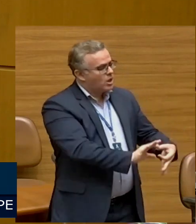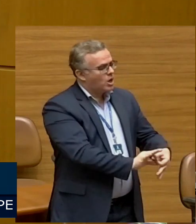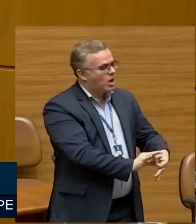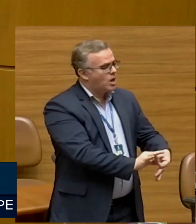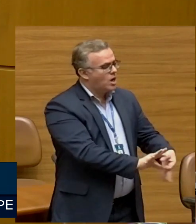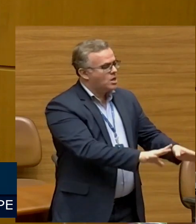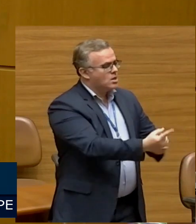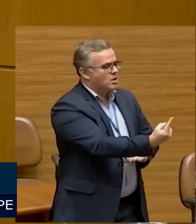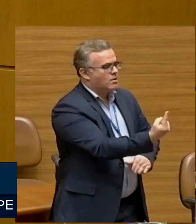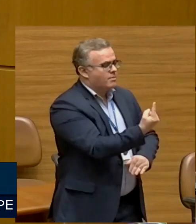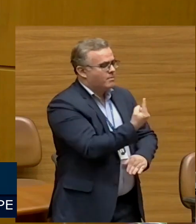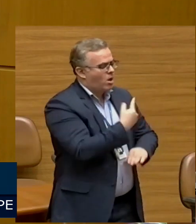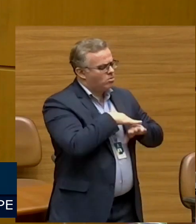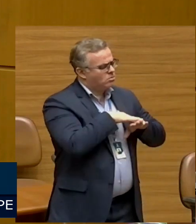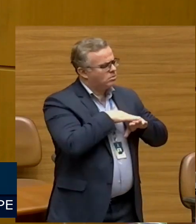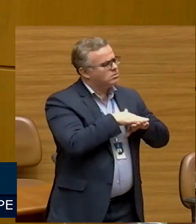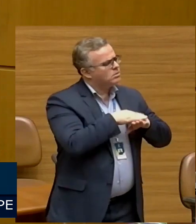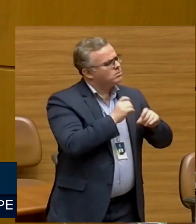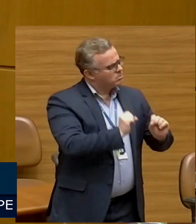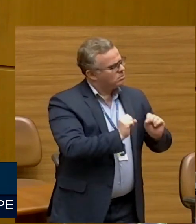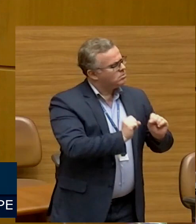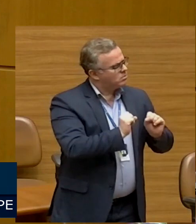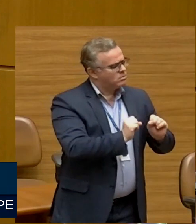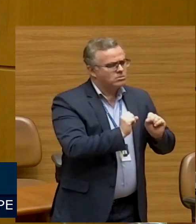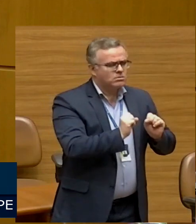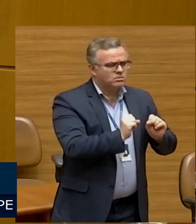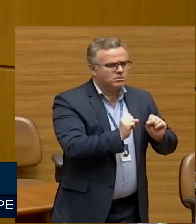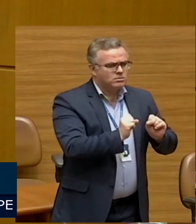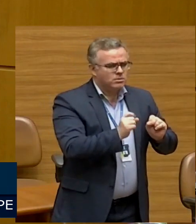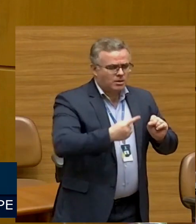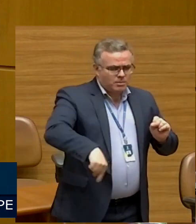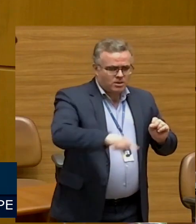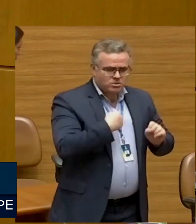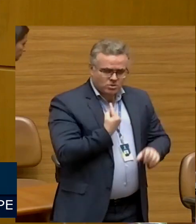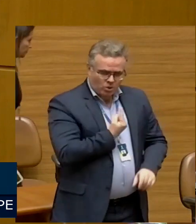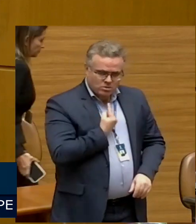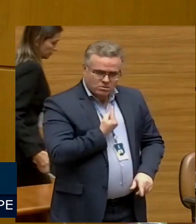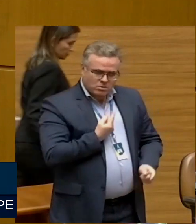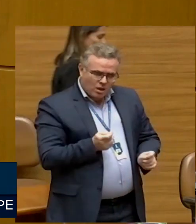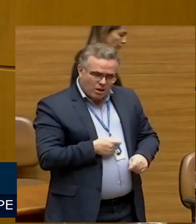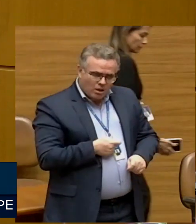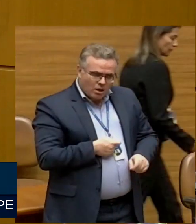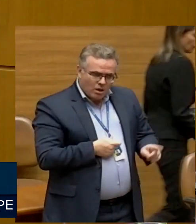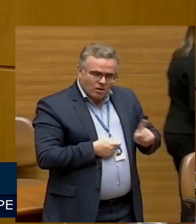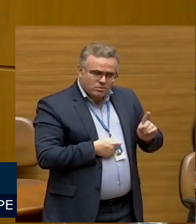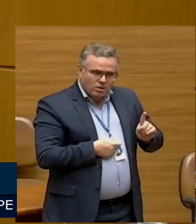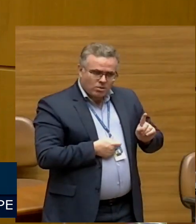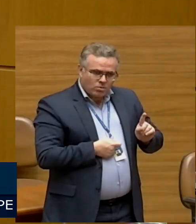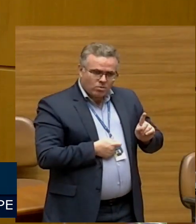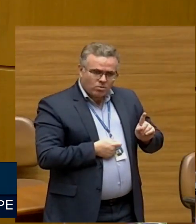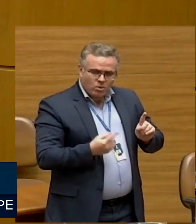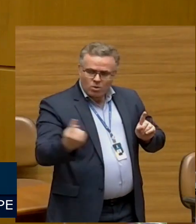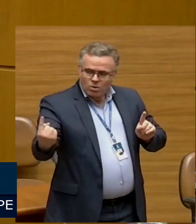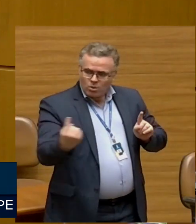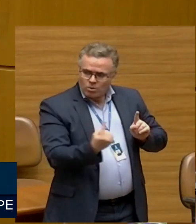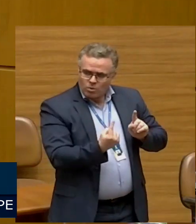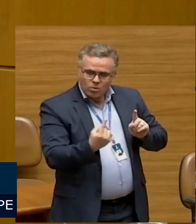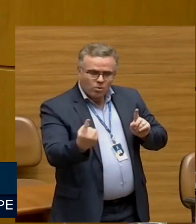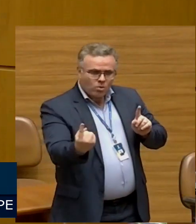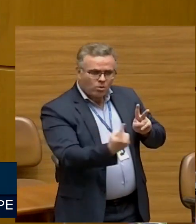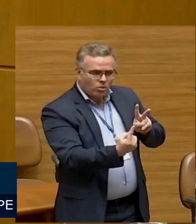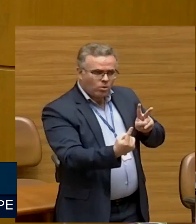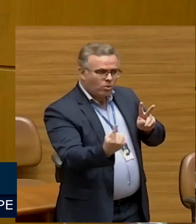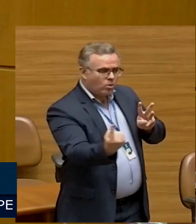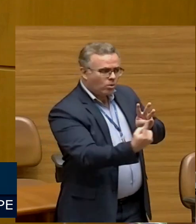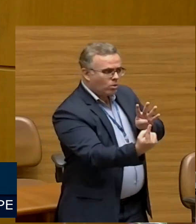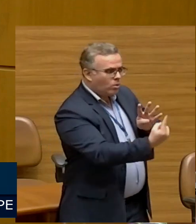gente ofereça isso, mas a gente não pode fazer sozinho. Precisamos unir forças para que, de fato, a